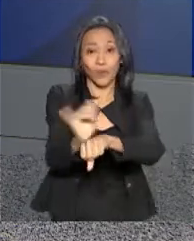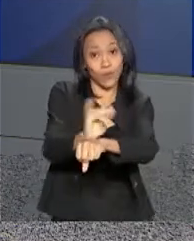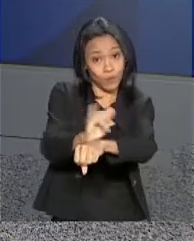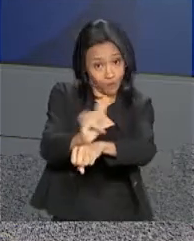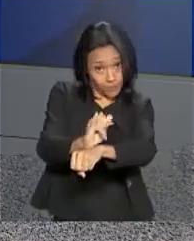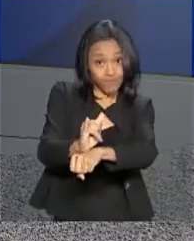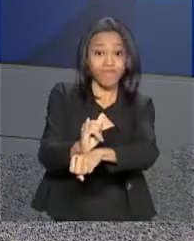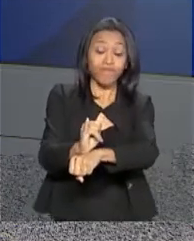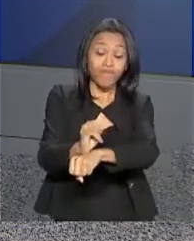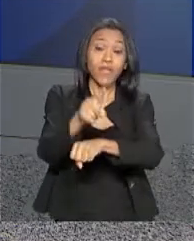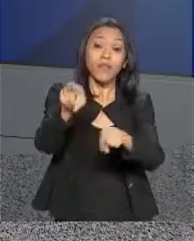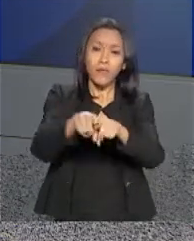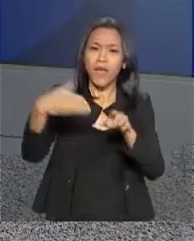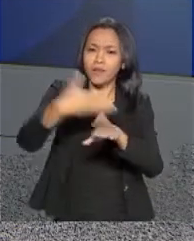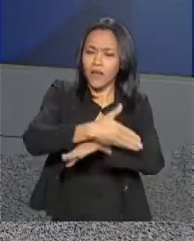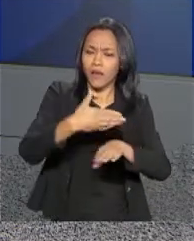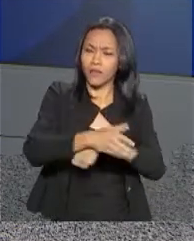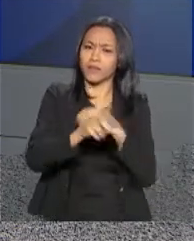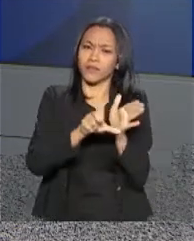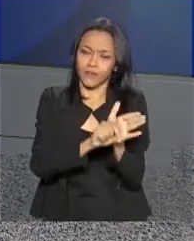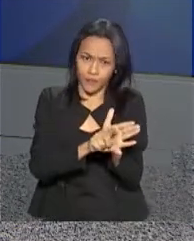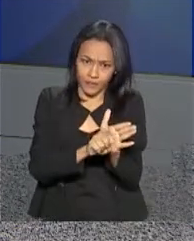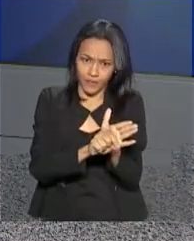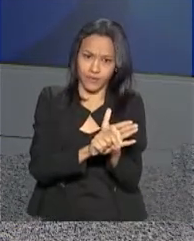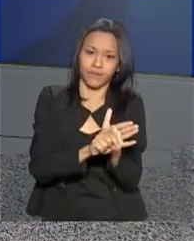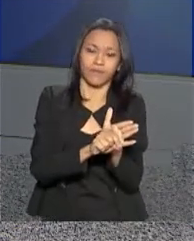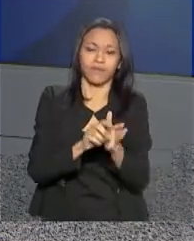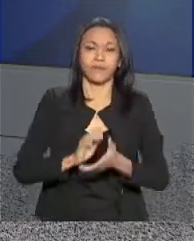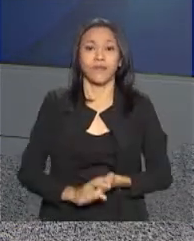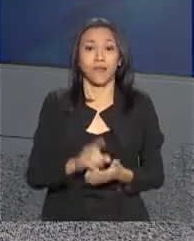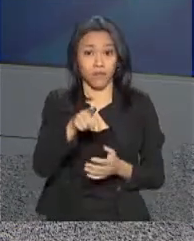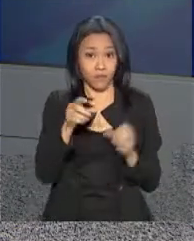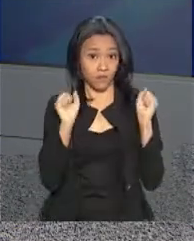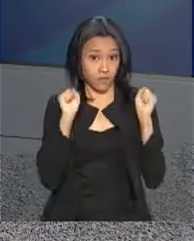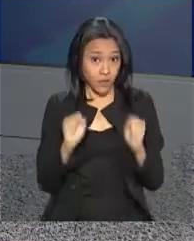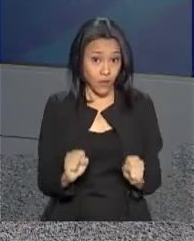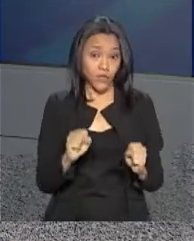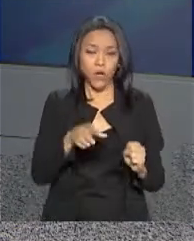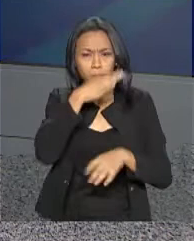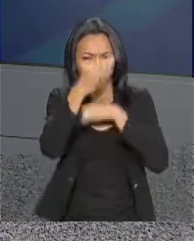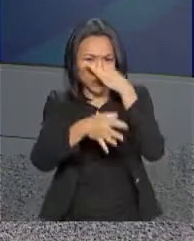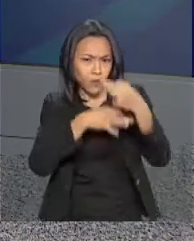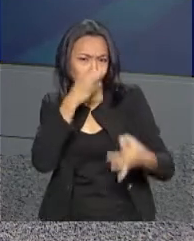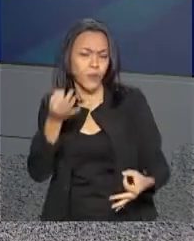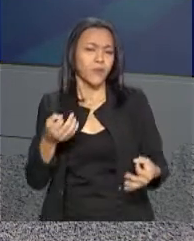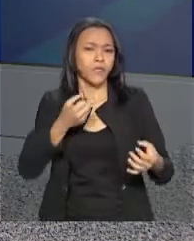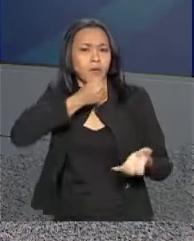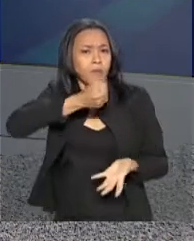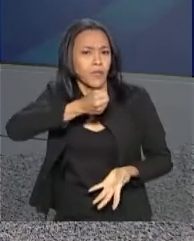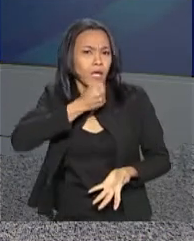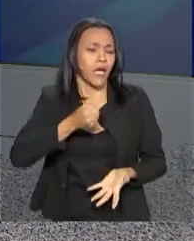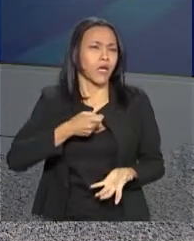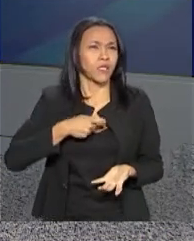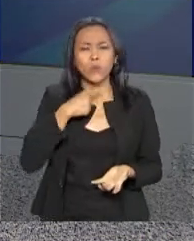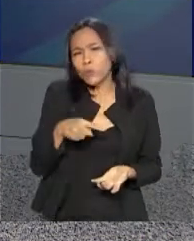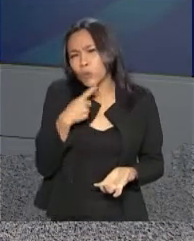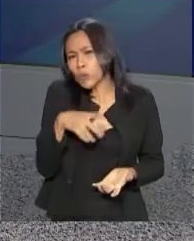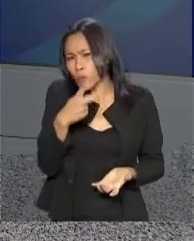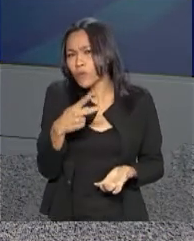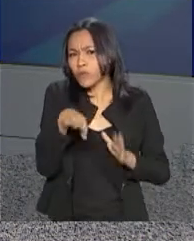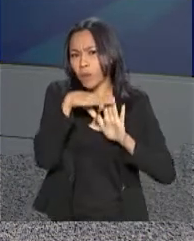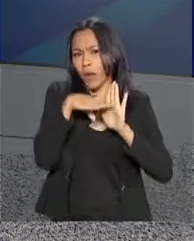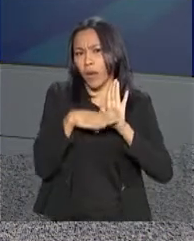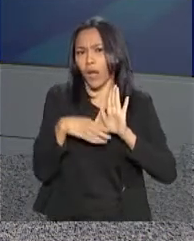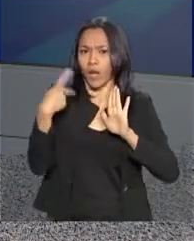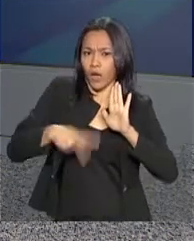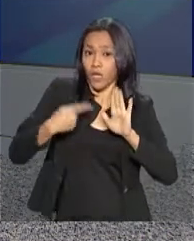youtube a cef também o nosso perfil no twitter você pode mandar sugestões de reportagens e dúvidas sobre os programas e